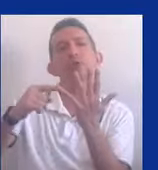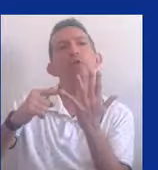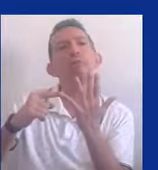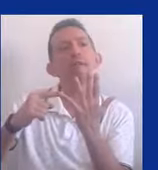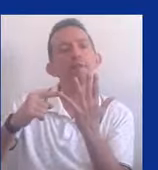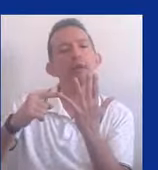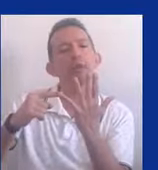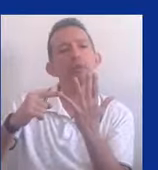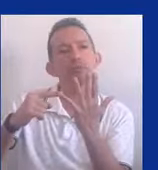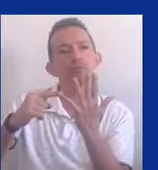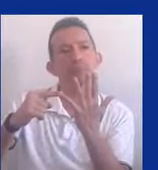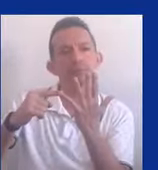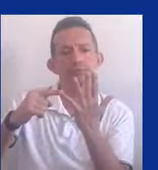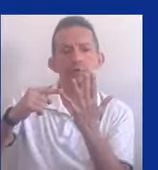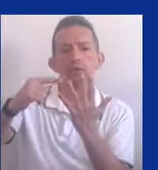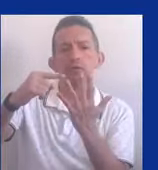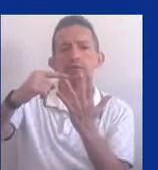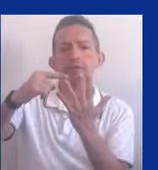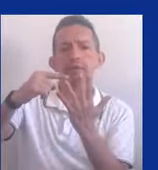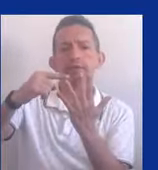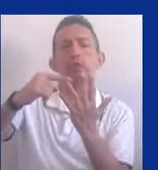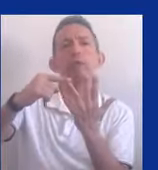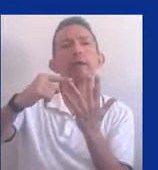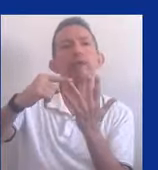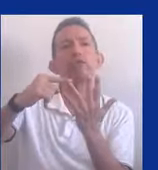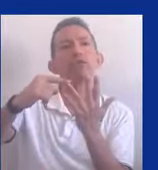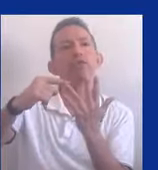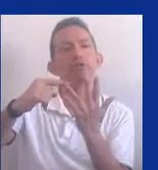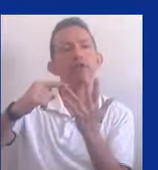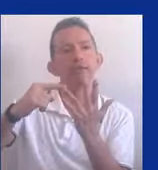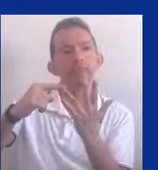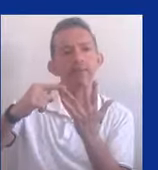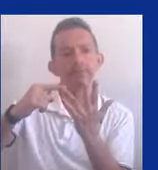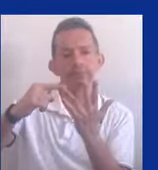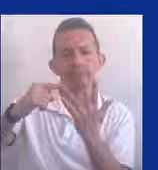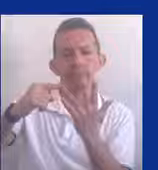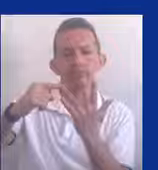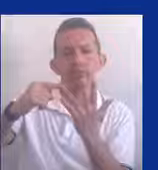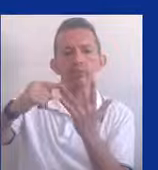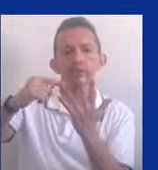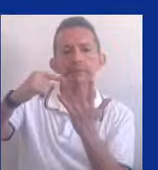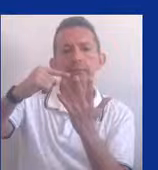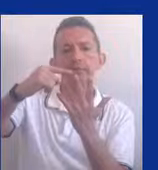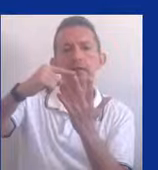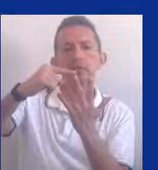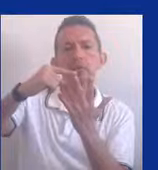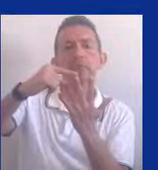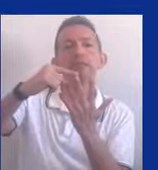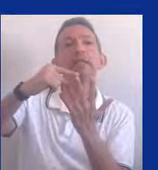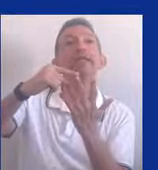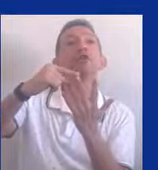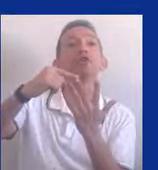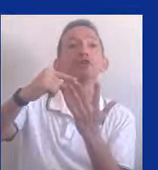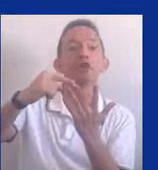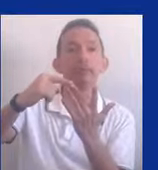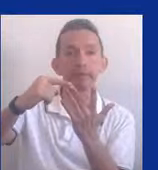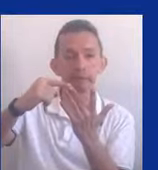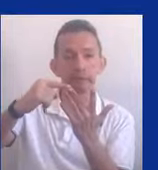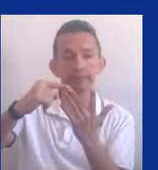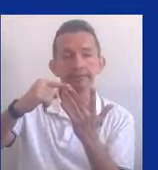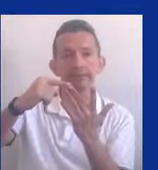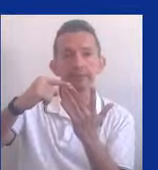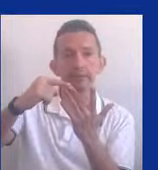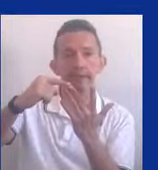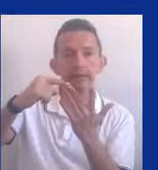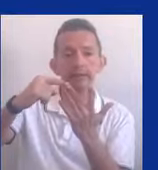no retículo plasmático, você pensa no complexo golgiense, você pensa nos